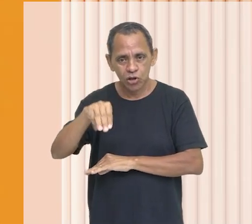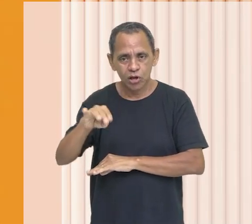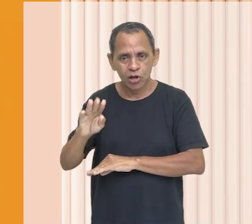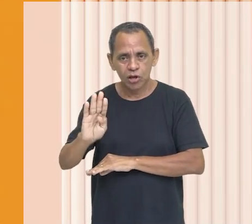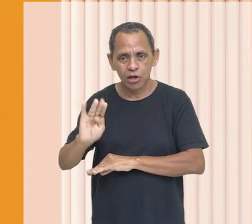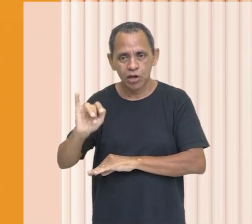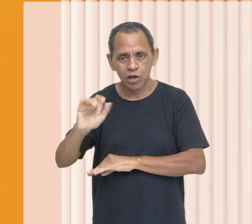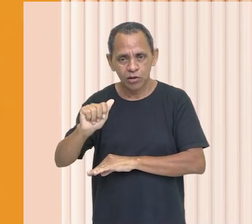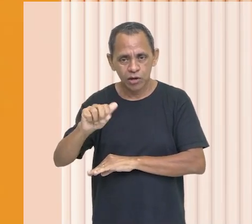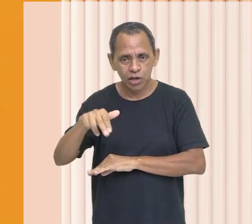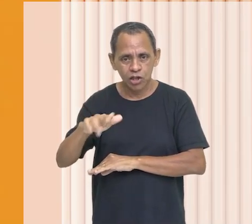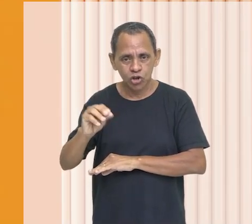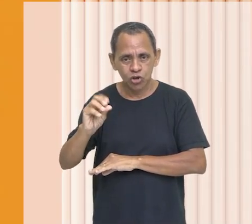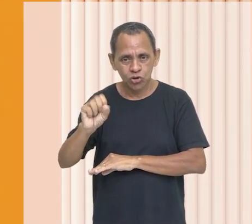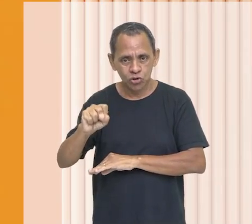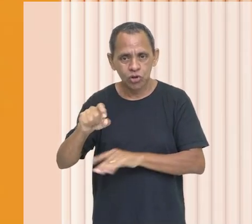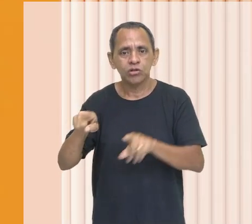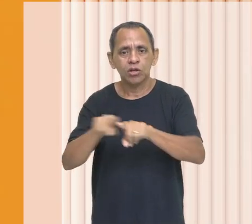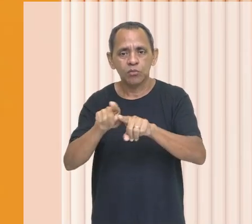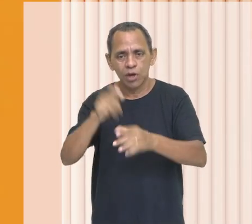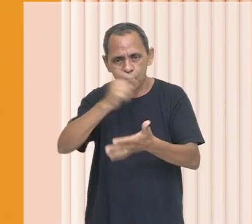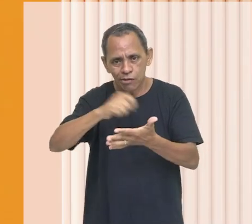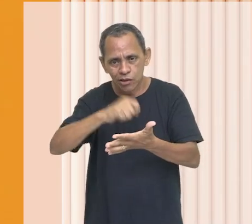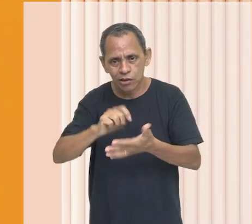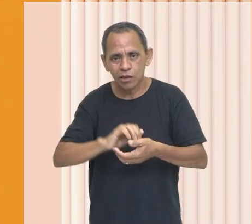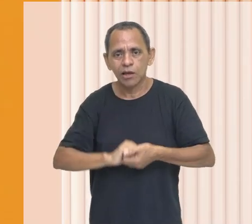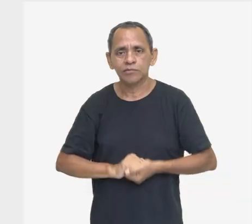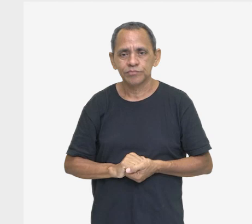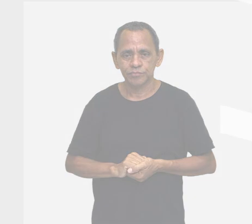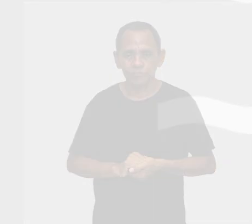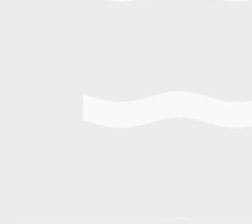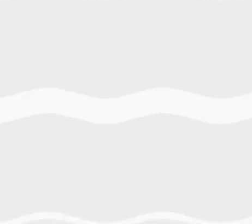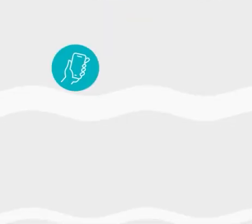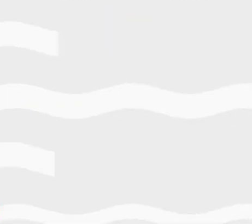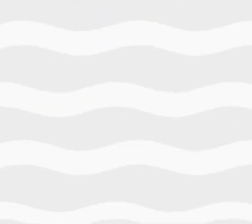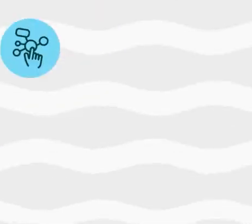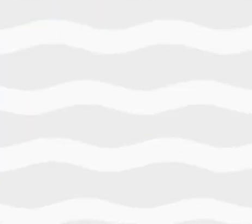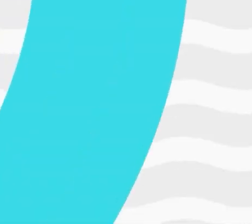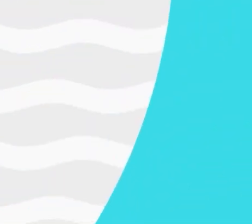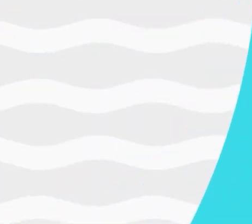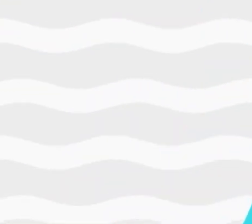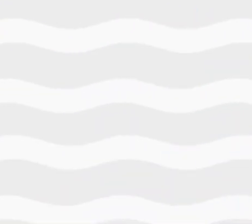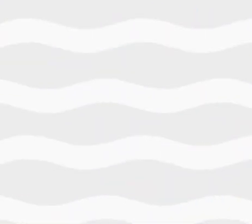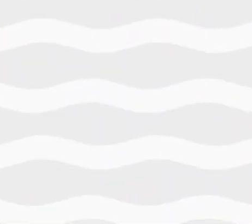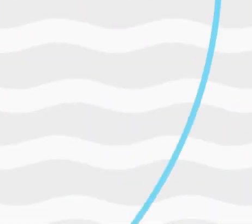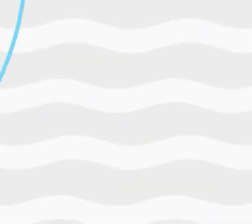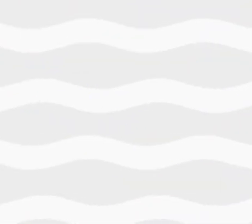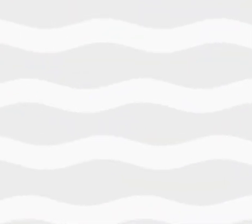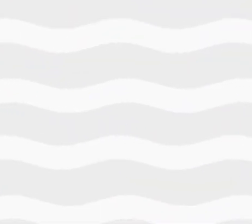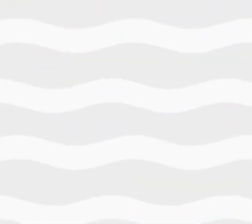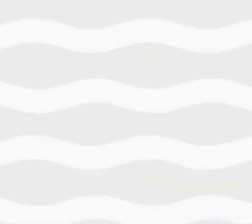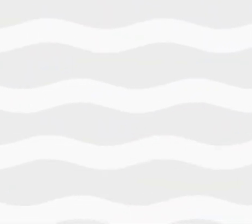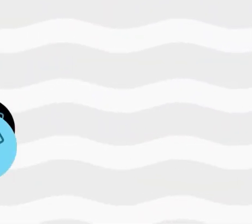tomado nota dos pontos importantes, tá bom?